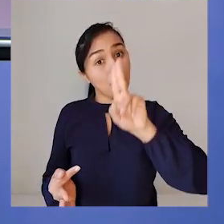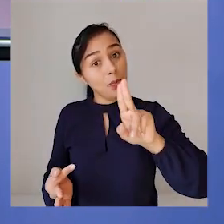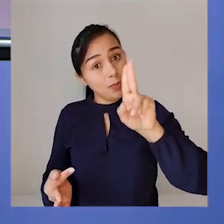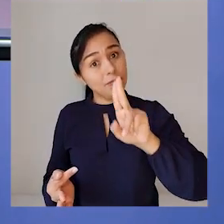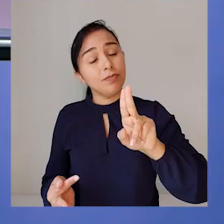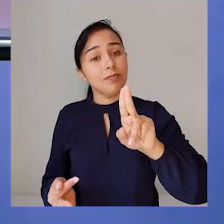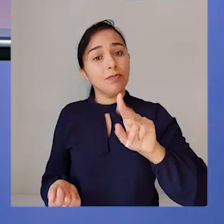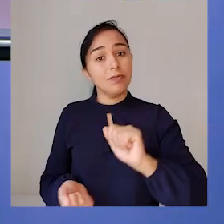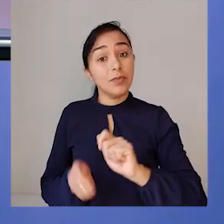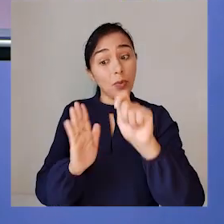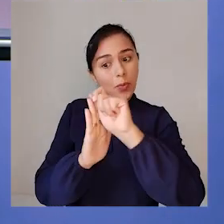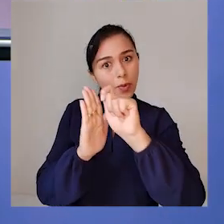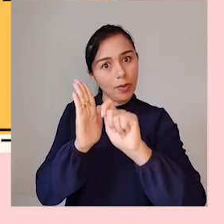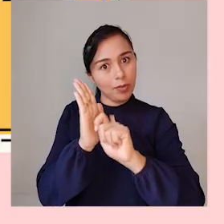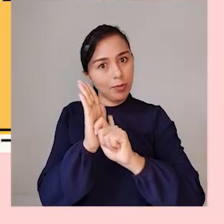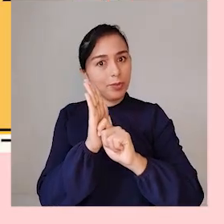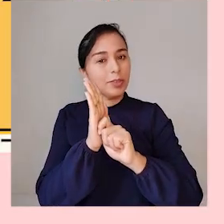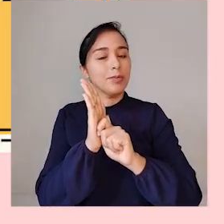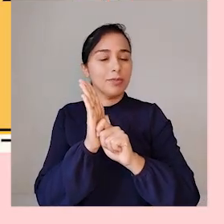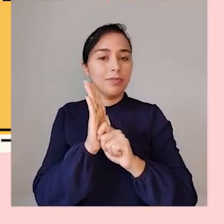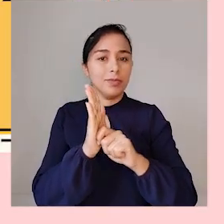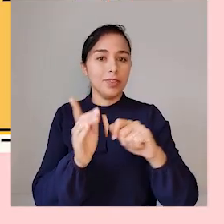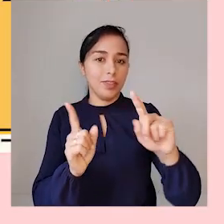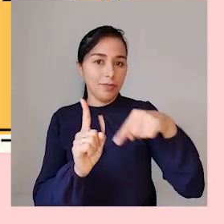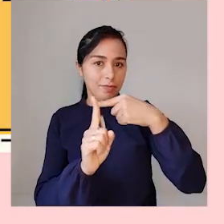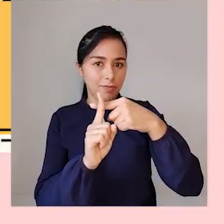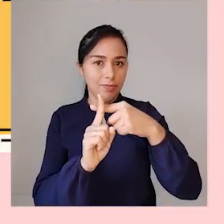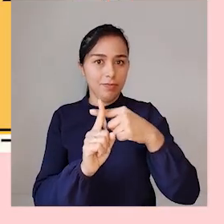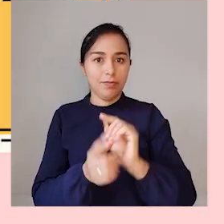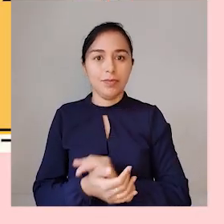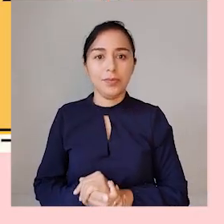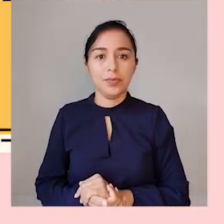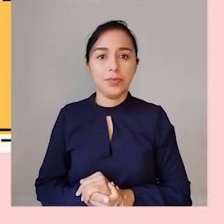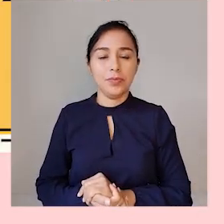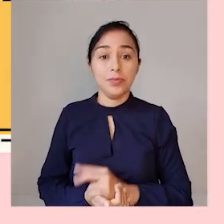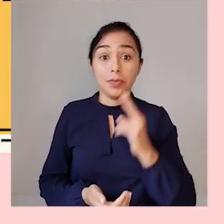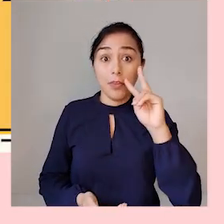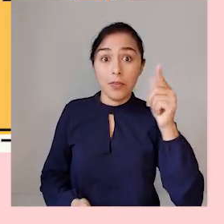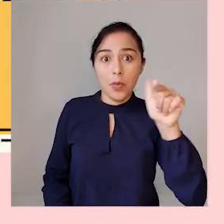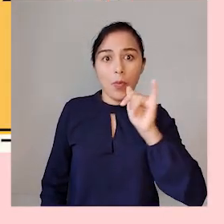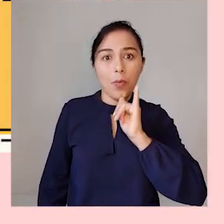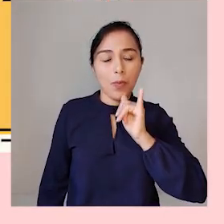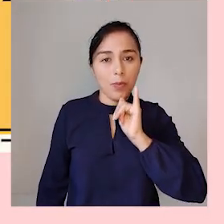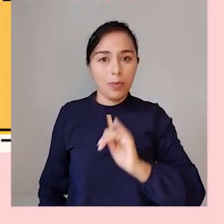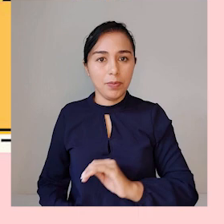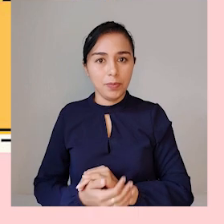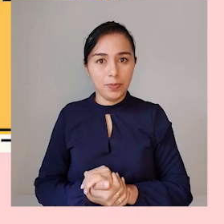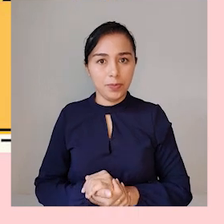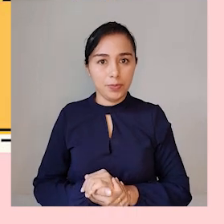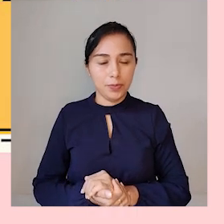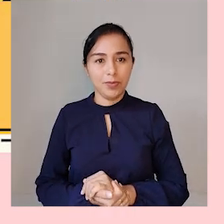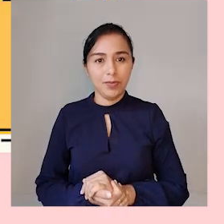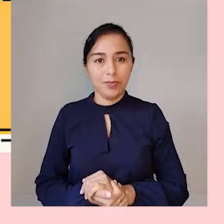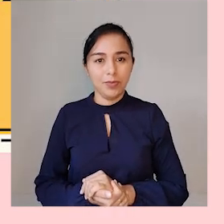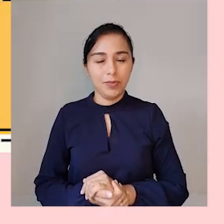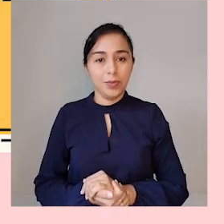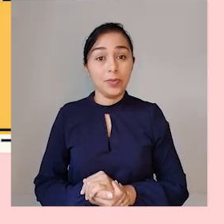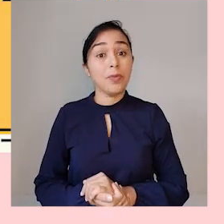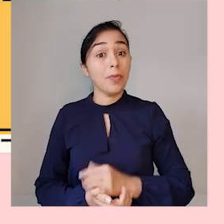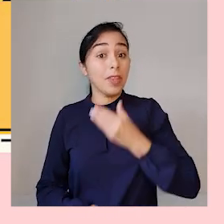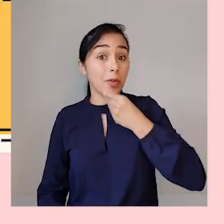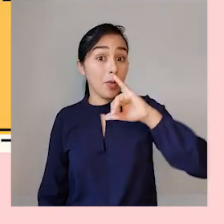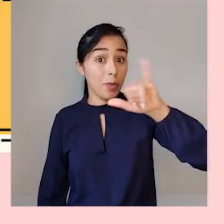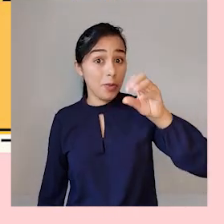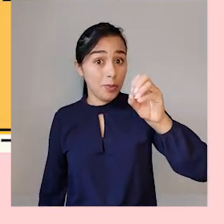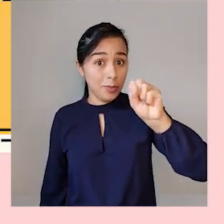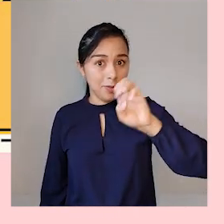o algoritmo da adição. Nós vamos então fazer mais um exemplo. Aqui nós temos o seguinte problema.